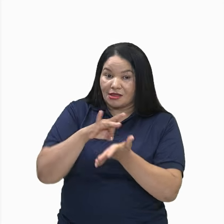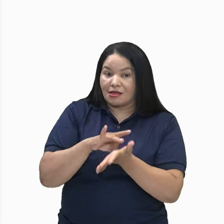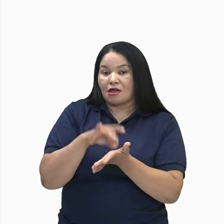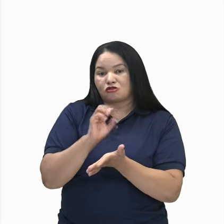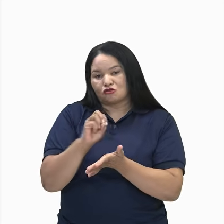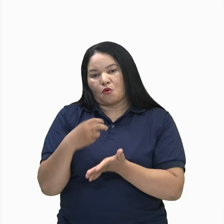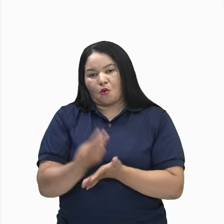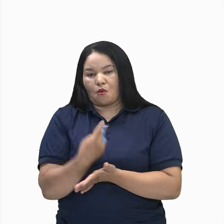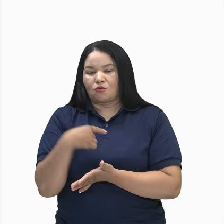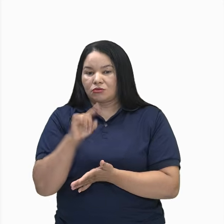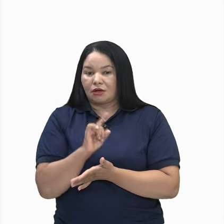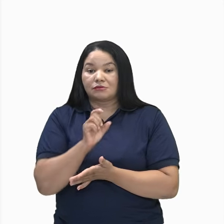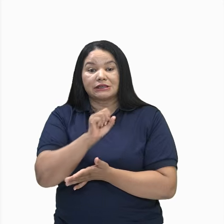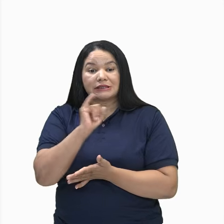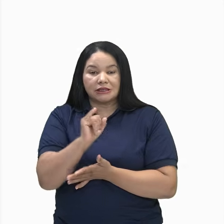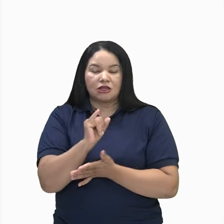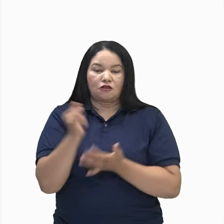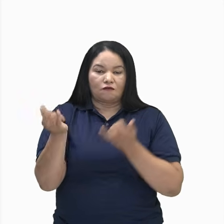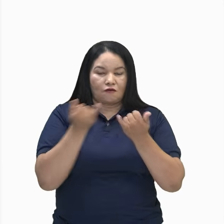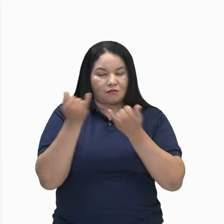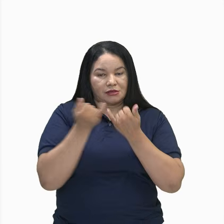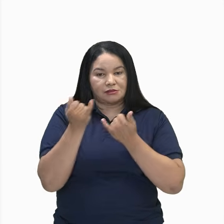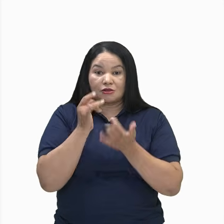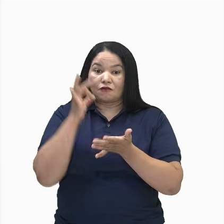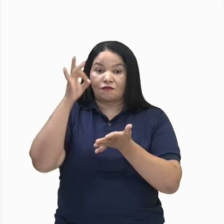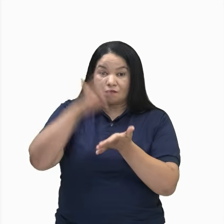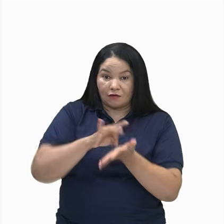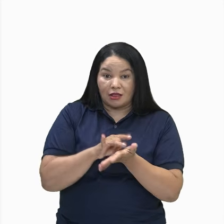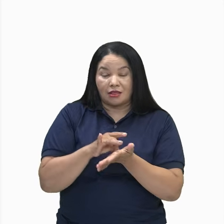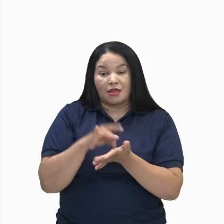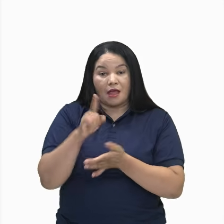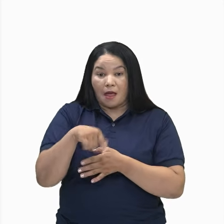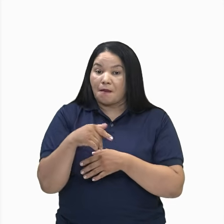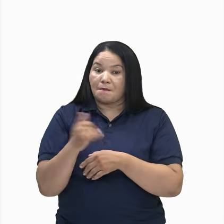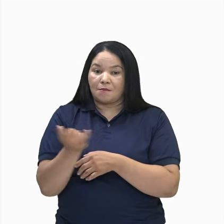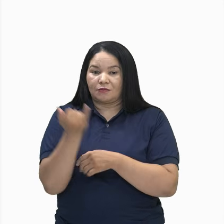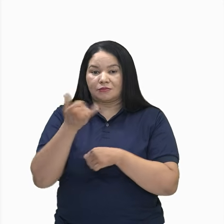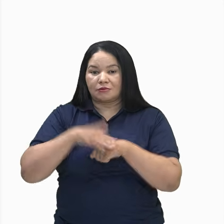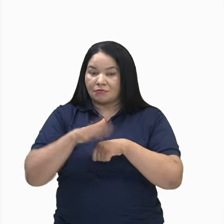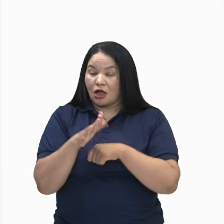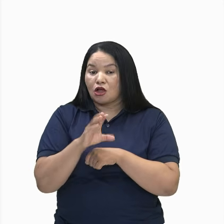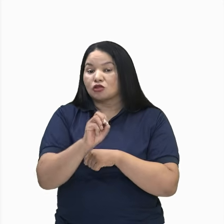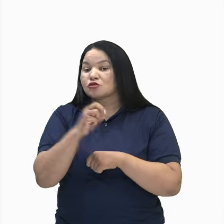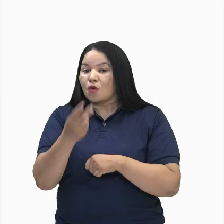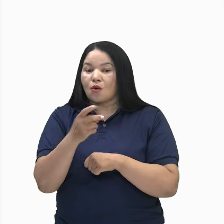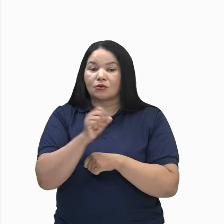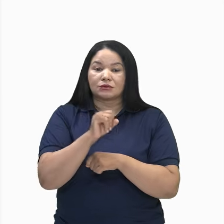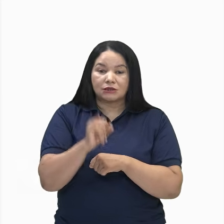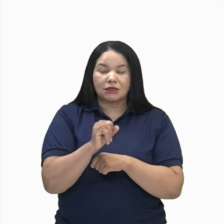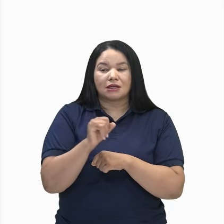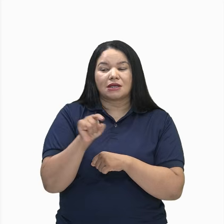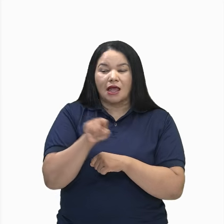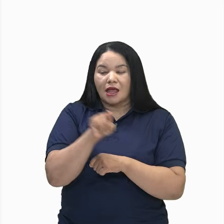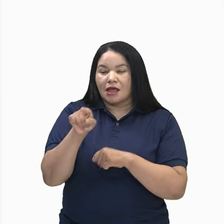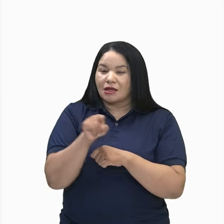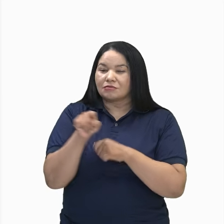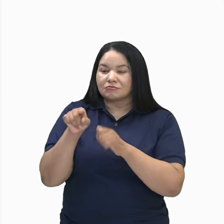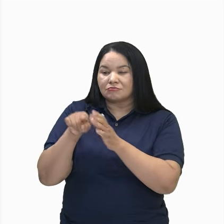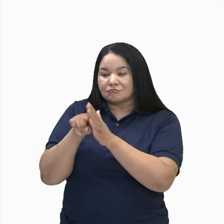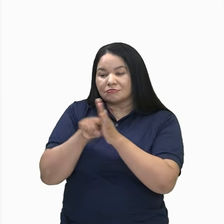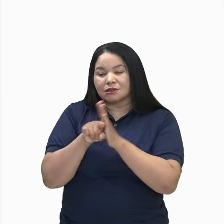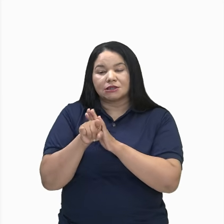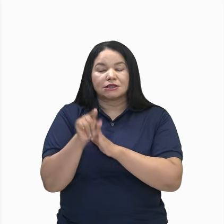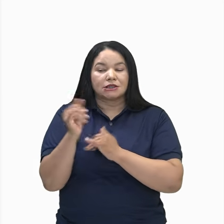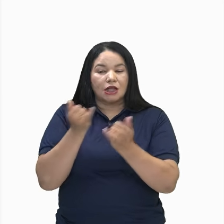ela traz realmente são relevantes. Se os dados que foram coletados realmente são dados